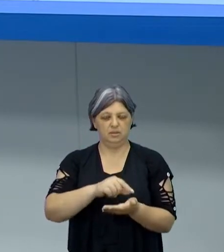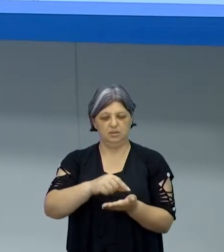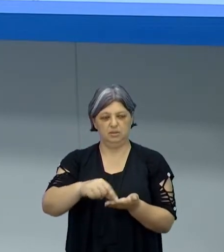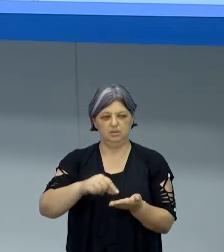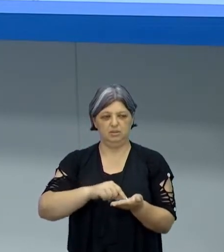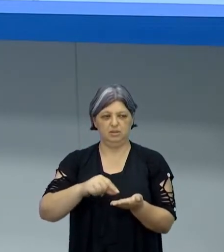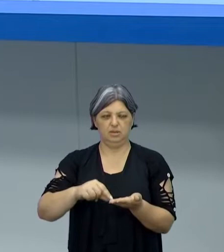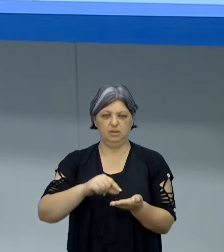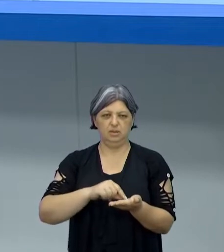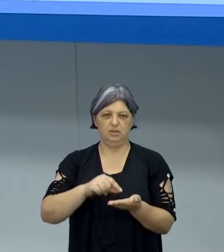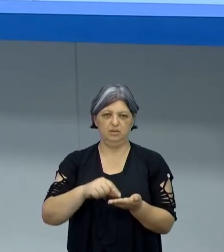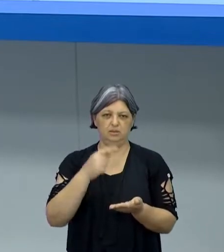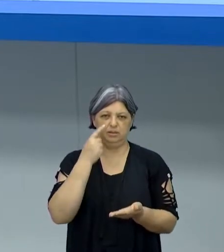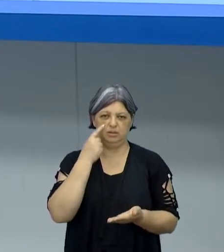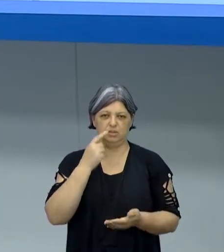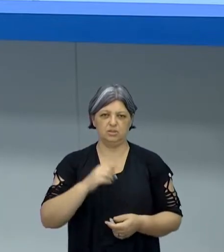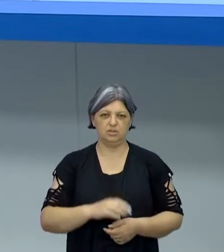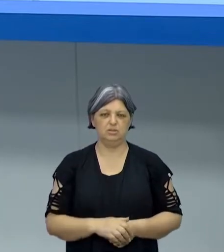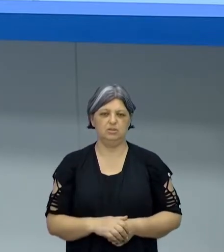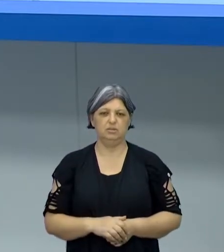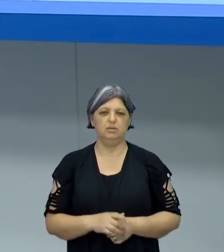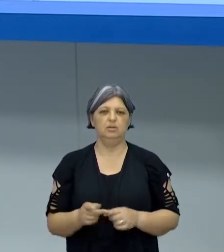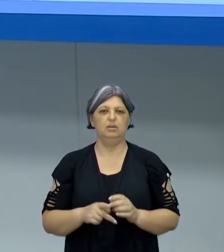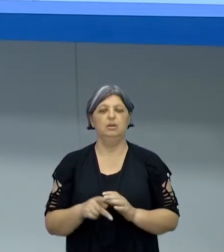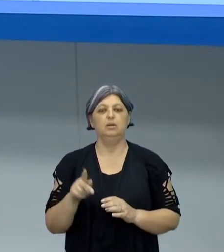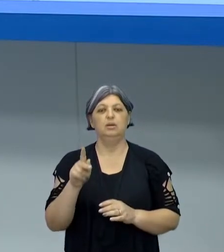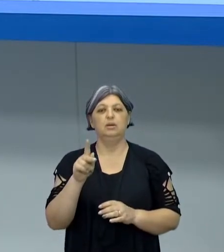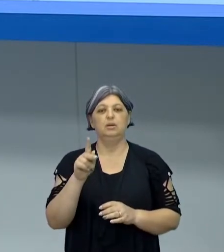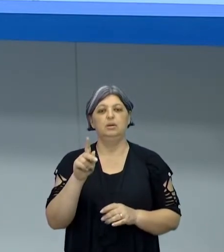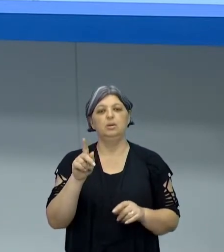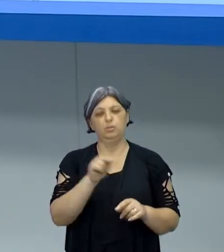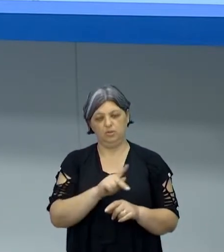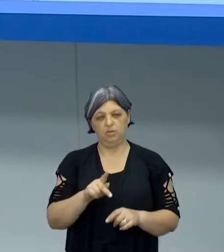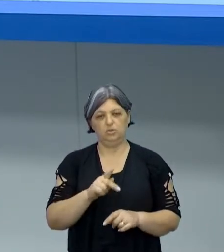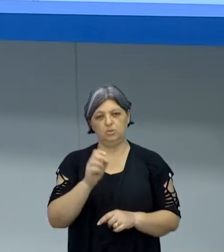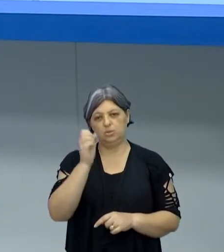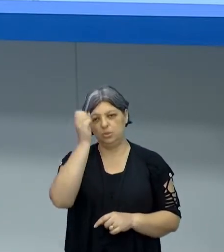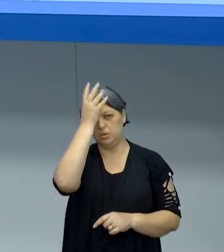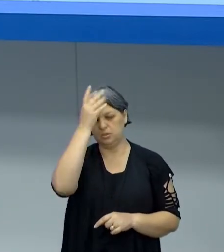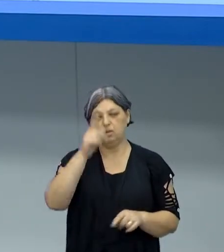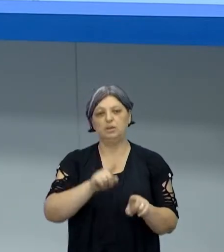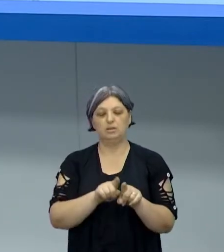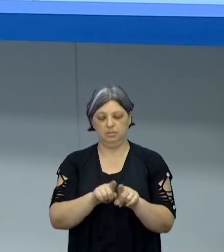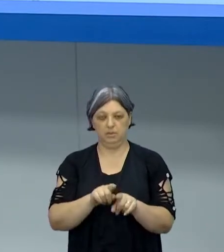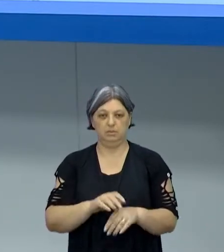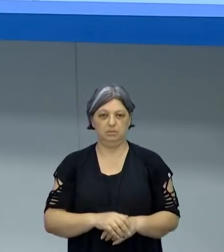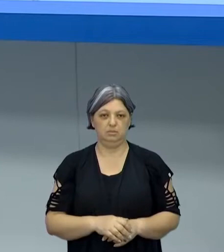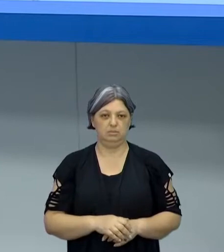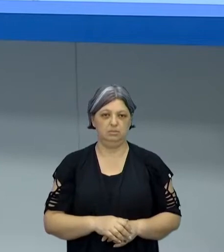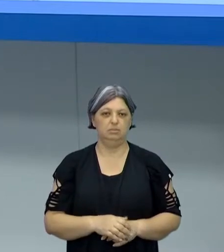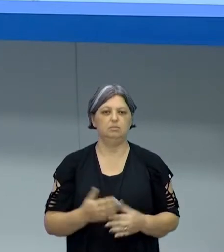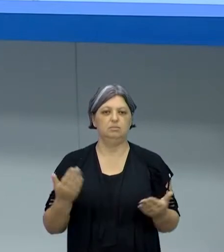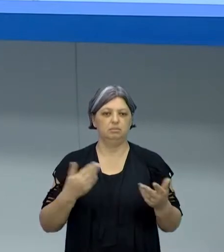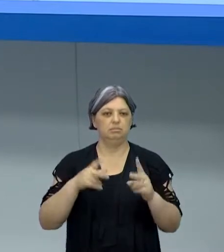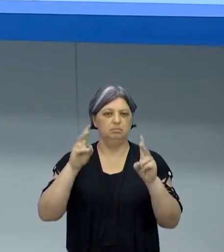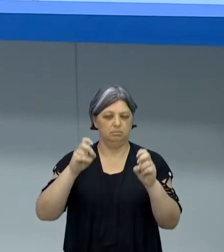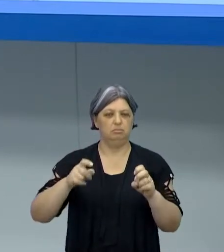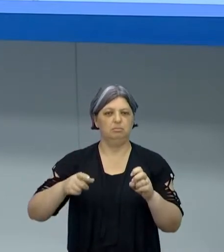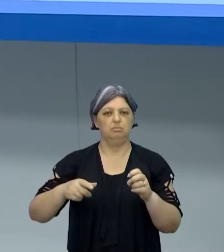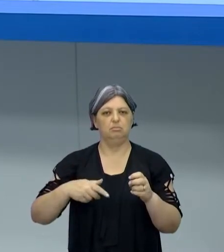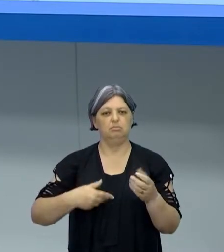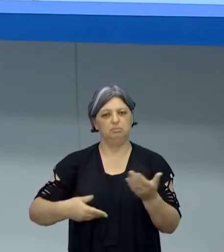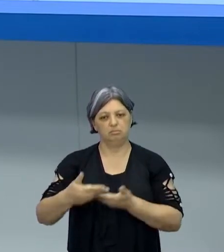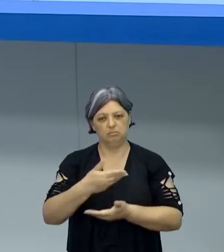circuitos elétricos. Olha que legal. O Anderson e o professor Osmar foram lá gentilmente para a gente falar um pouquinho. Afinal de contas, está recheado